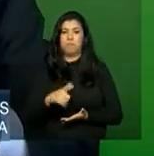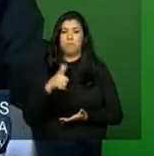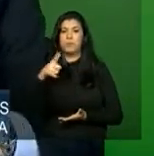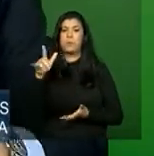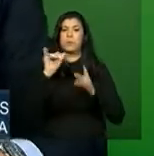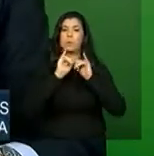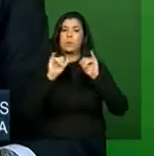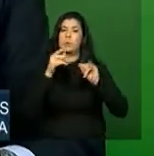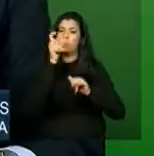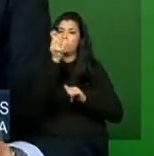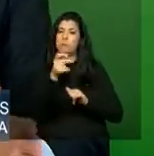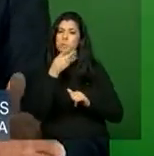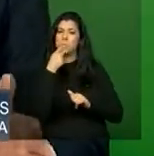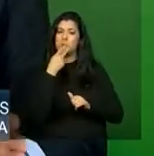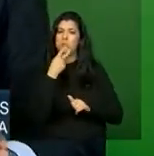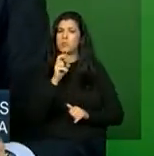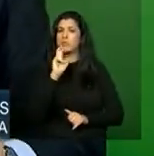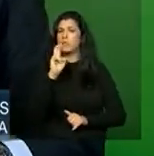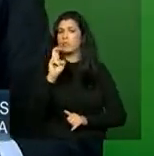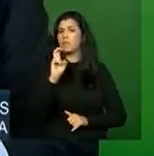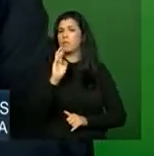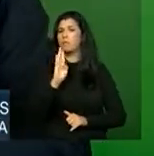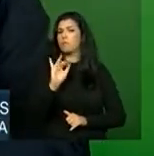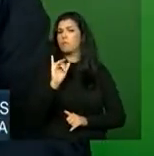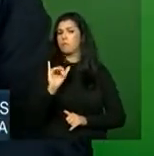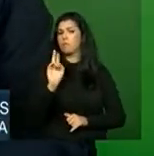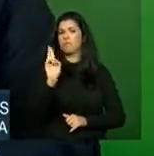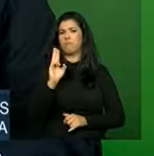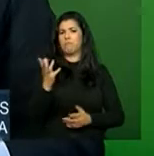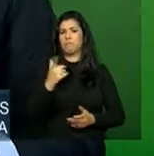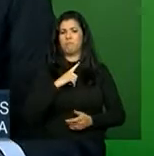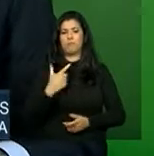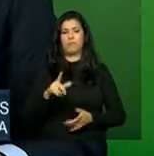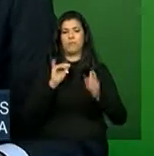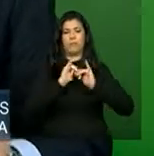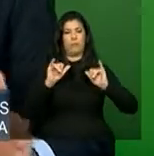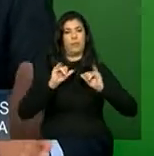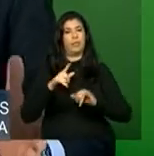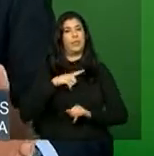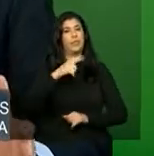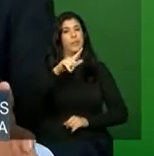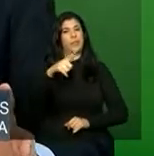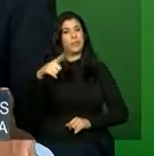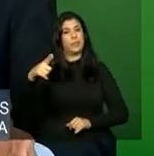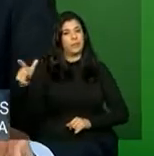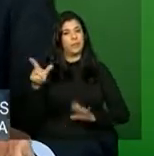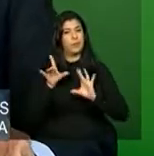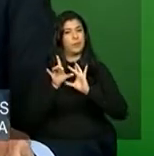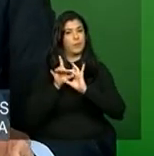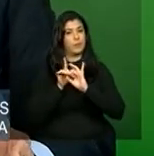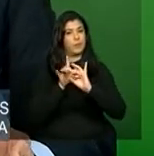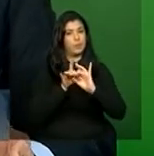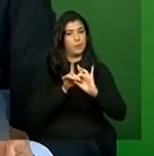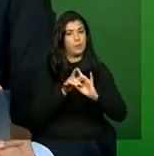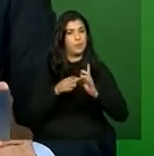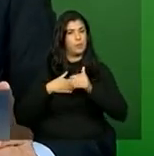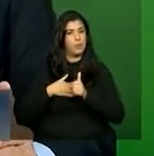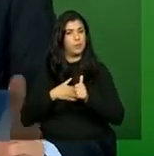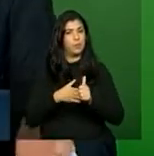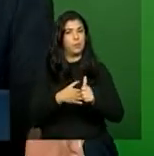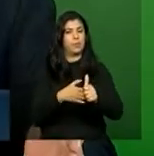informação de um valor de cinco bilhões é claro que existem em tramitação é